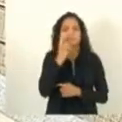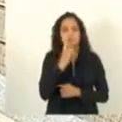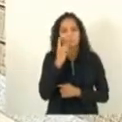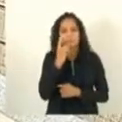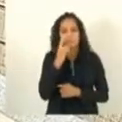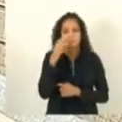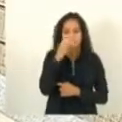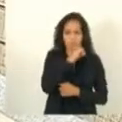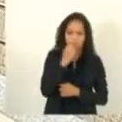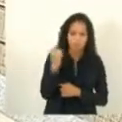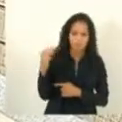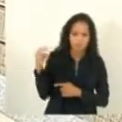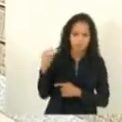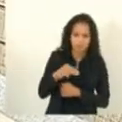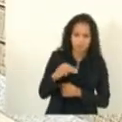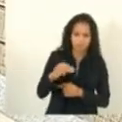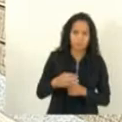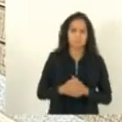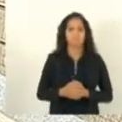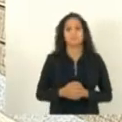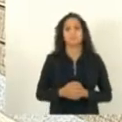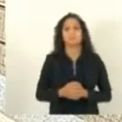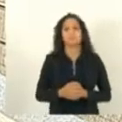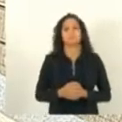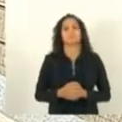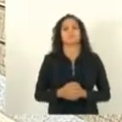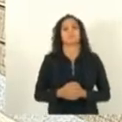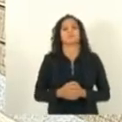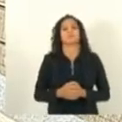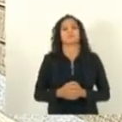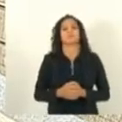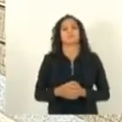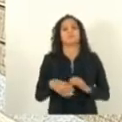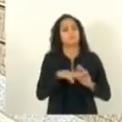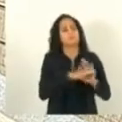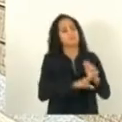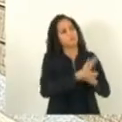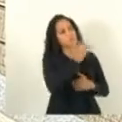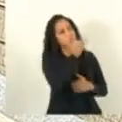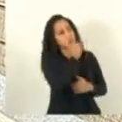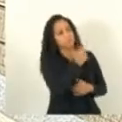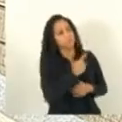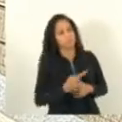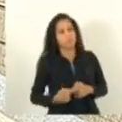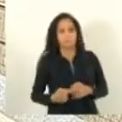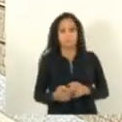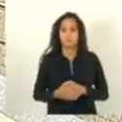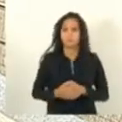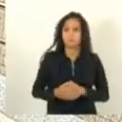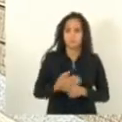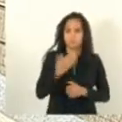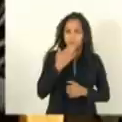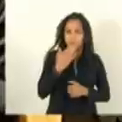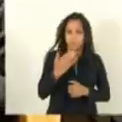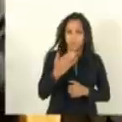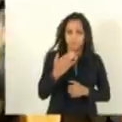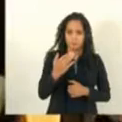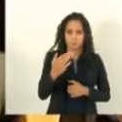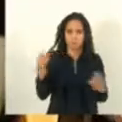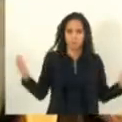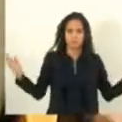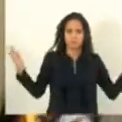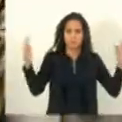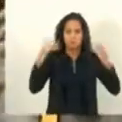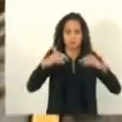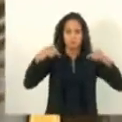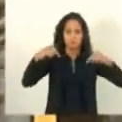Deputado, só um minuto. Eu solicito, não, só queria pedir senhor os agentes, Fernando... pela ordem, desculpa, senhor presidente. Pedir os agentes socioeducativos para descerem